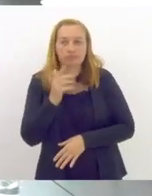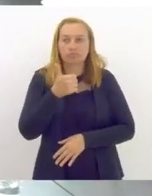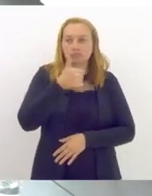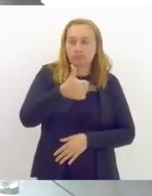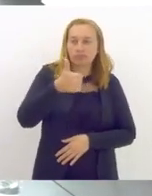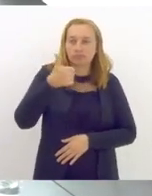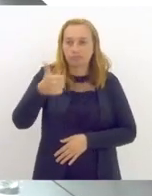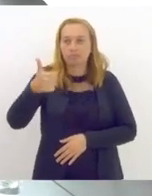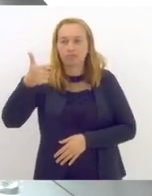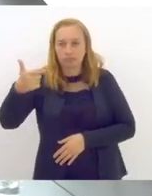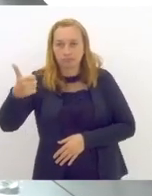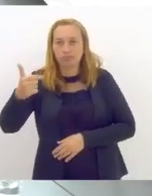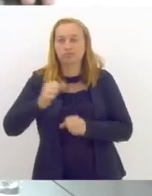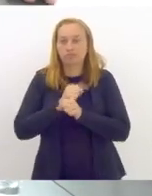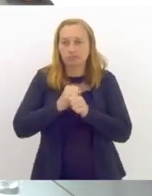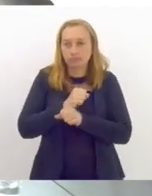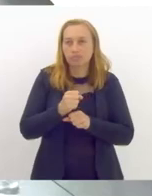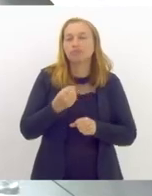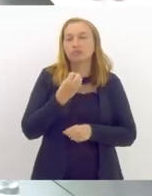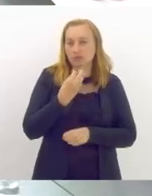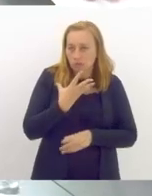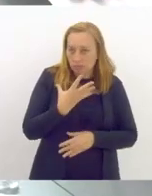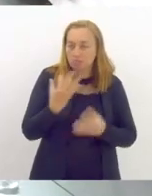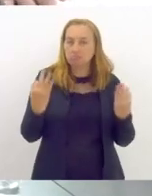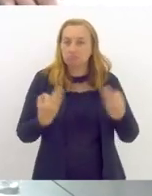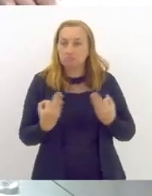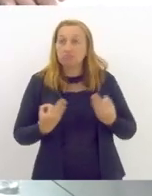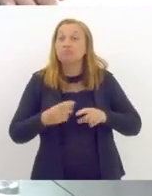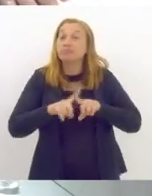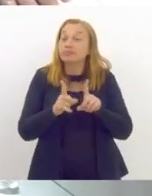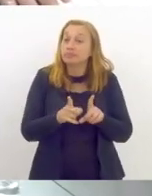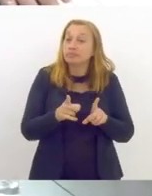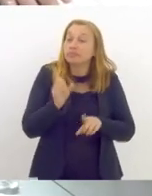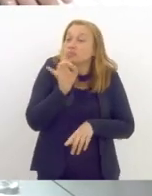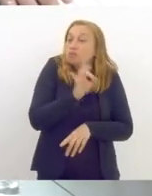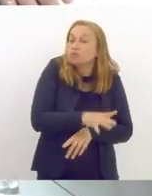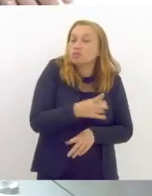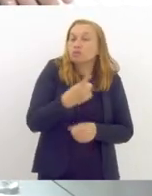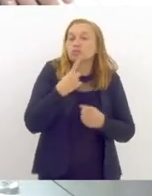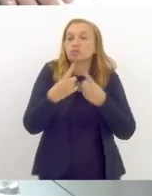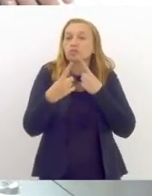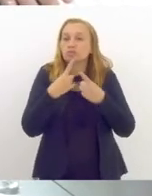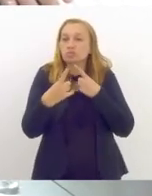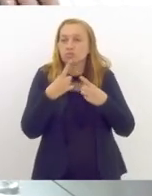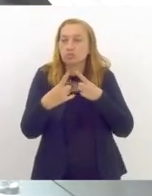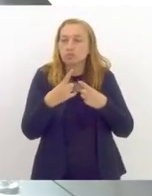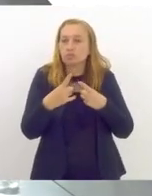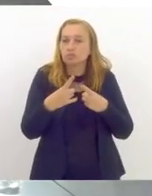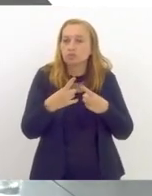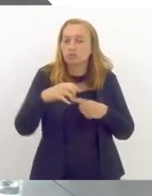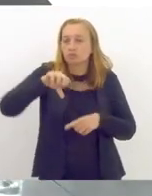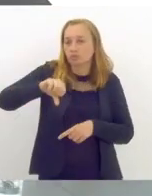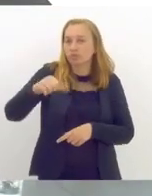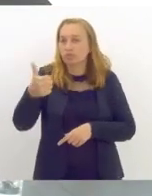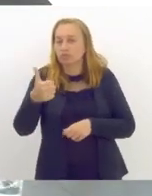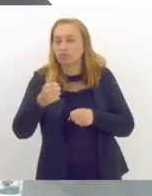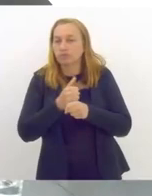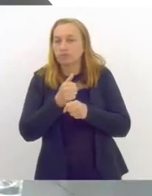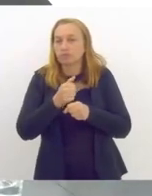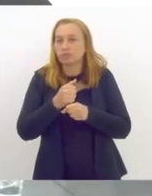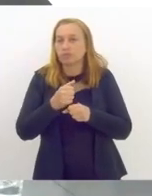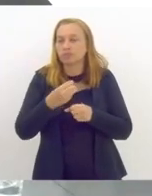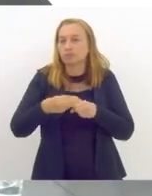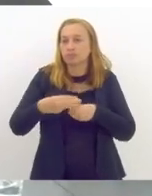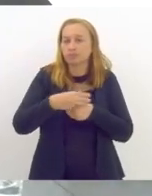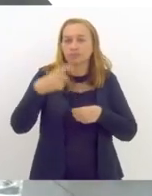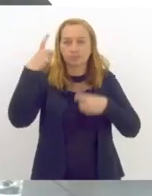112 anos acho que é louvável tá perfeito mas a única discussão que incomoda os outros 91 municípios é